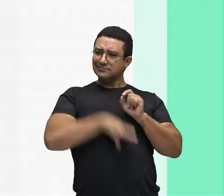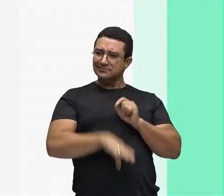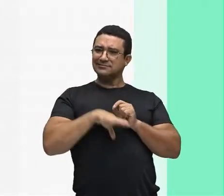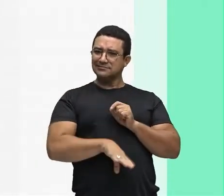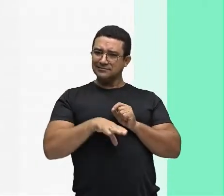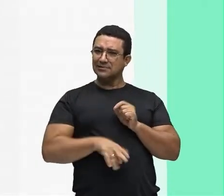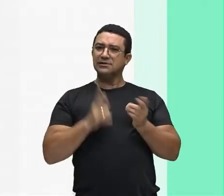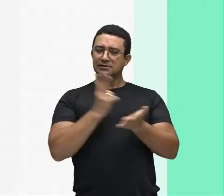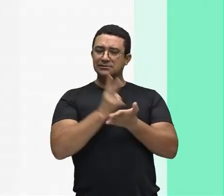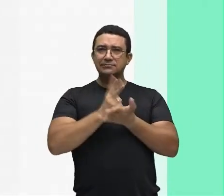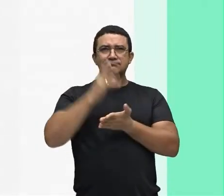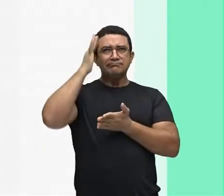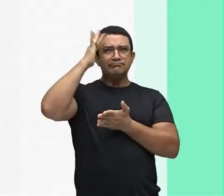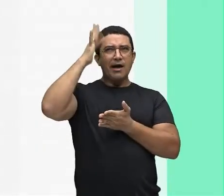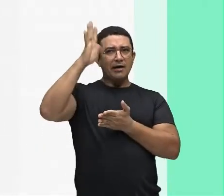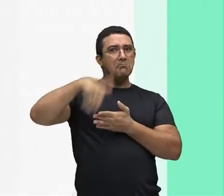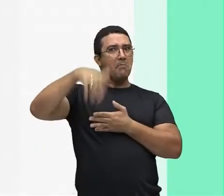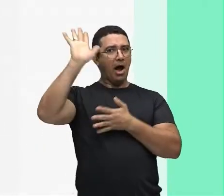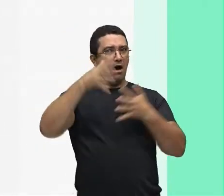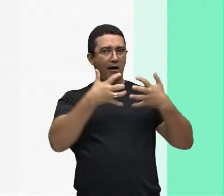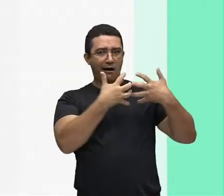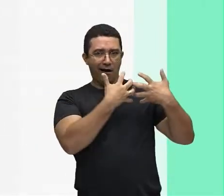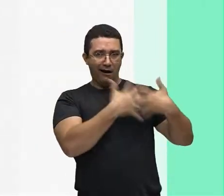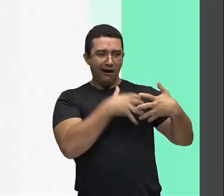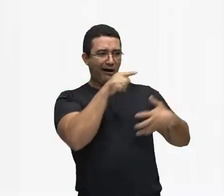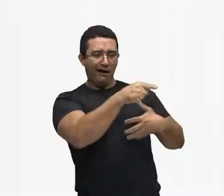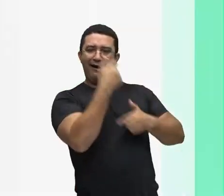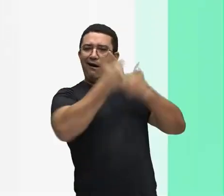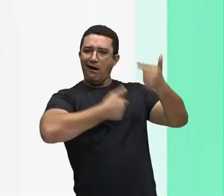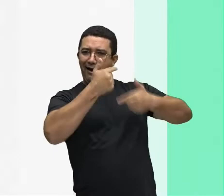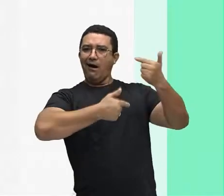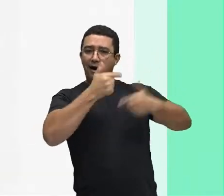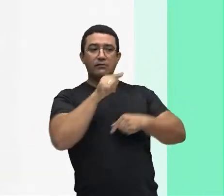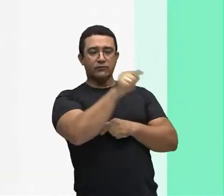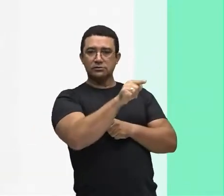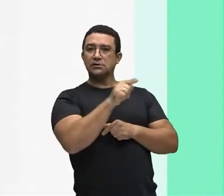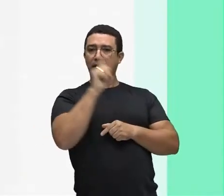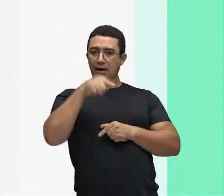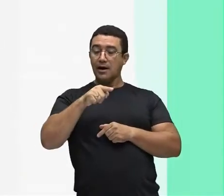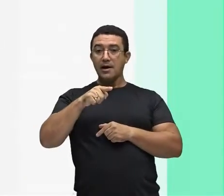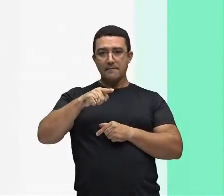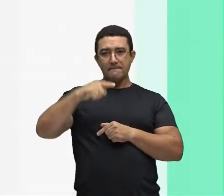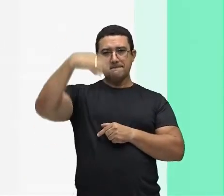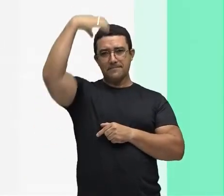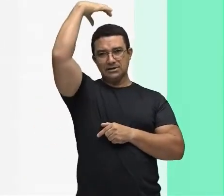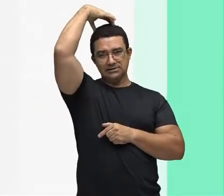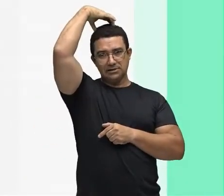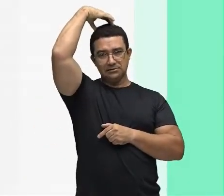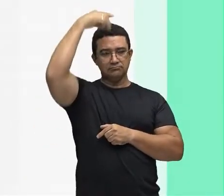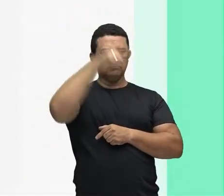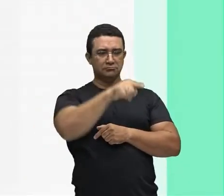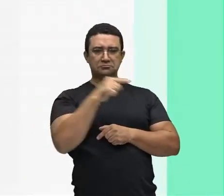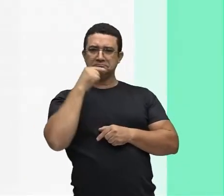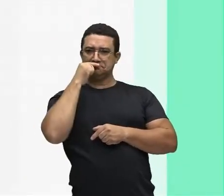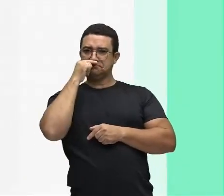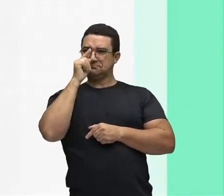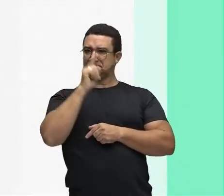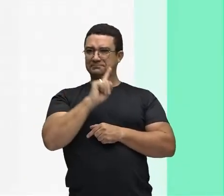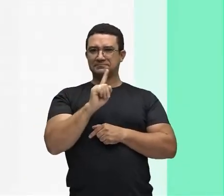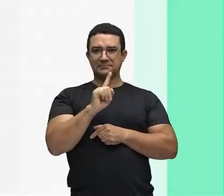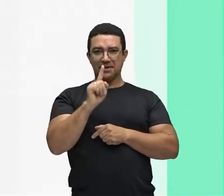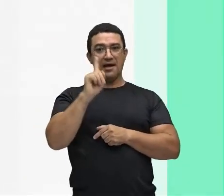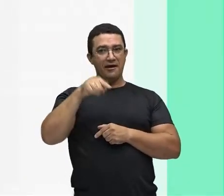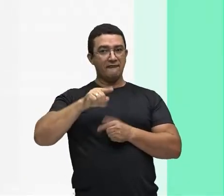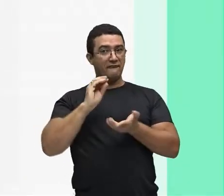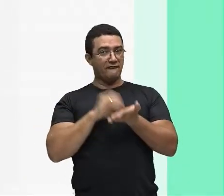sentido maior que a razão, gata borralheira, você é princesa. Dondoca é uma espécie em